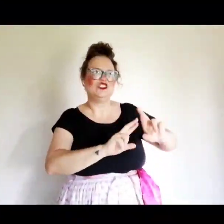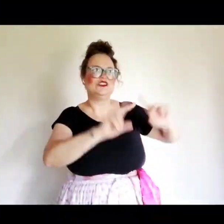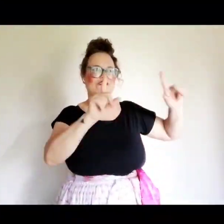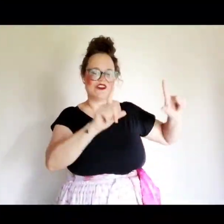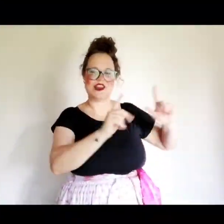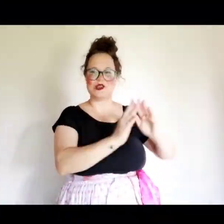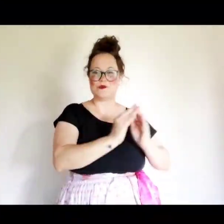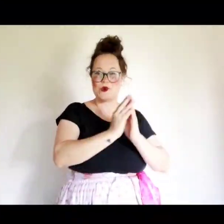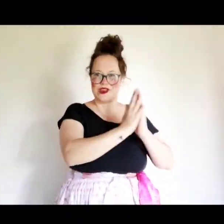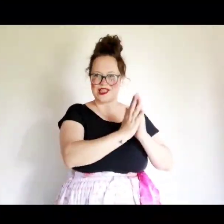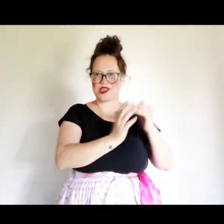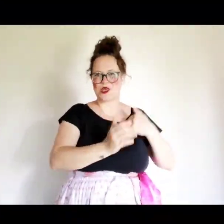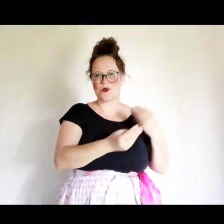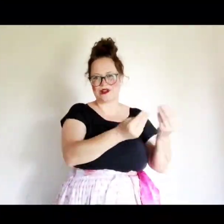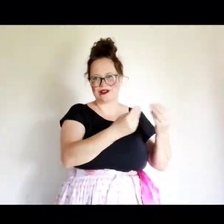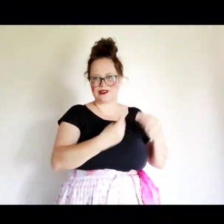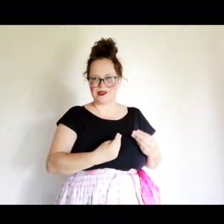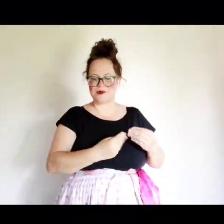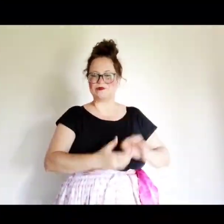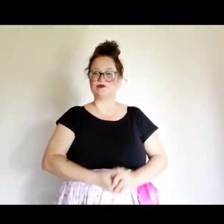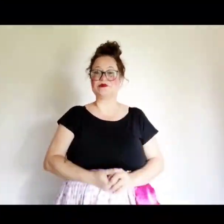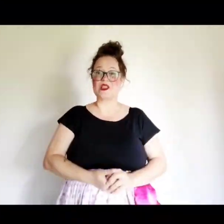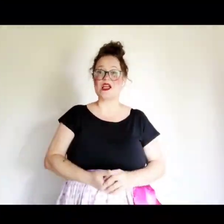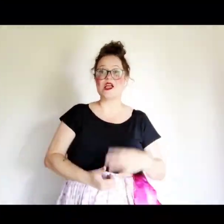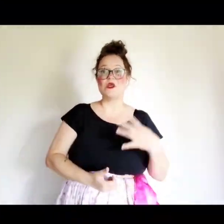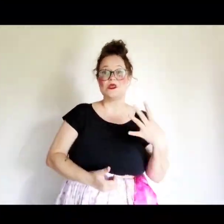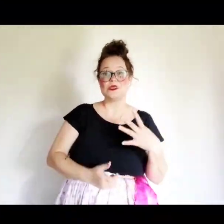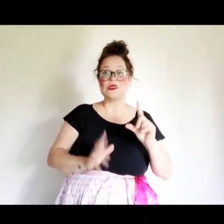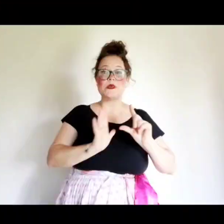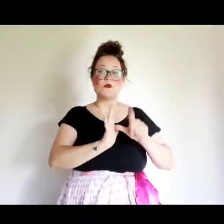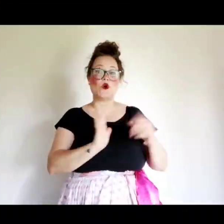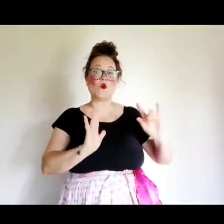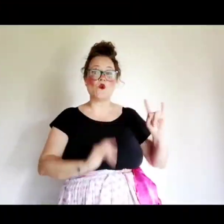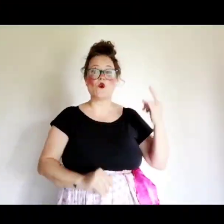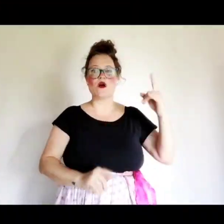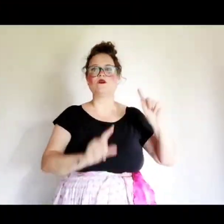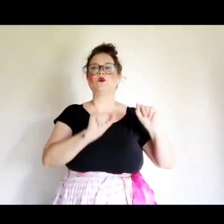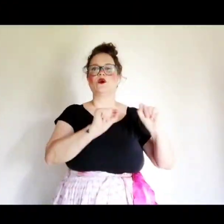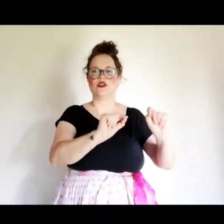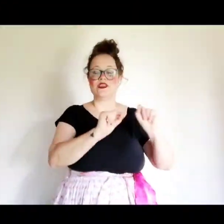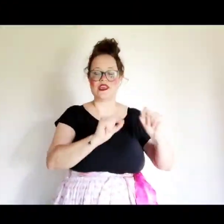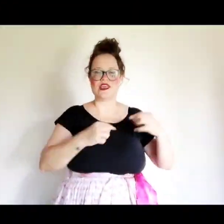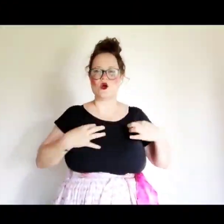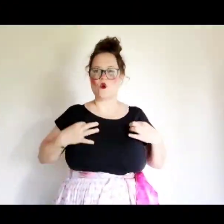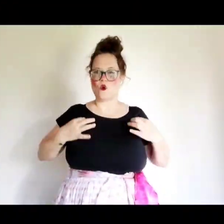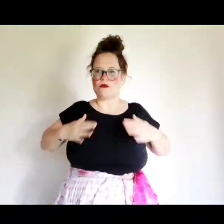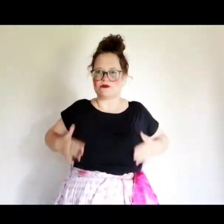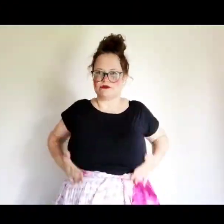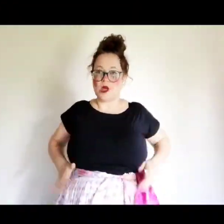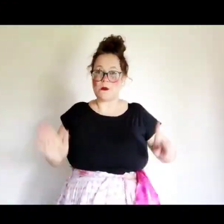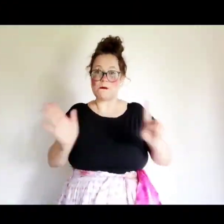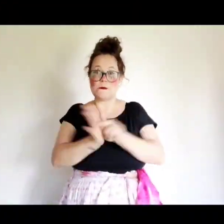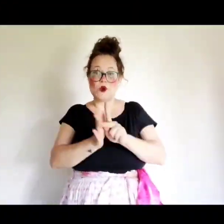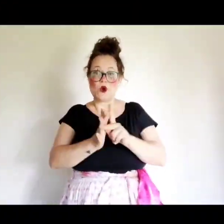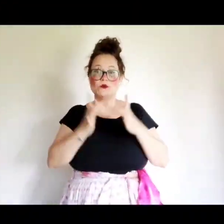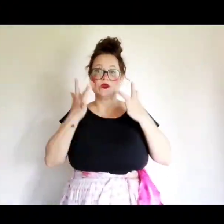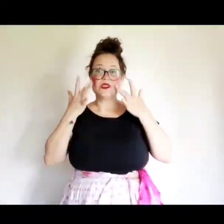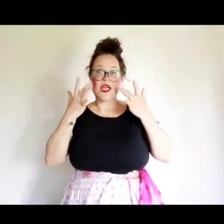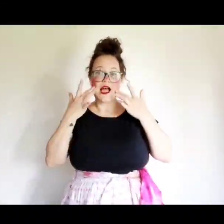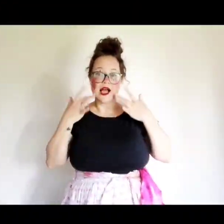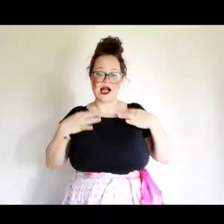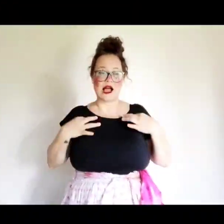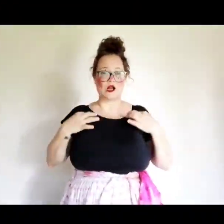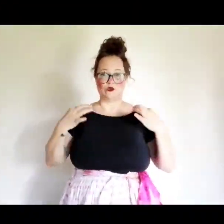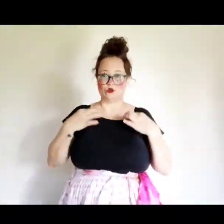A quarta etapa da pesquisa foi, enfim, o figurino. Então passou por também croquis, que eu fiz esboços